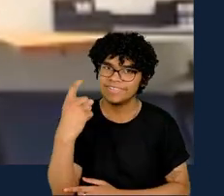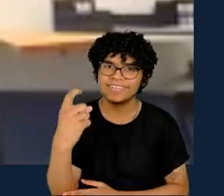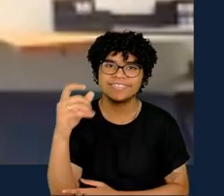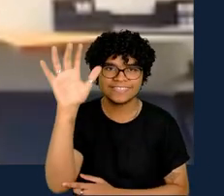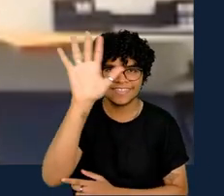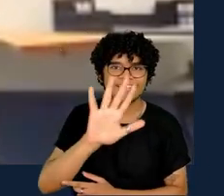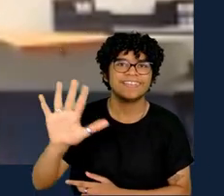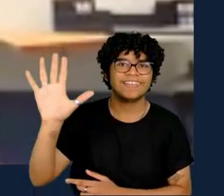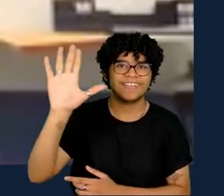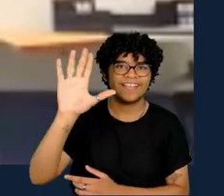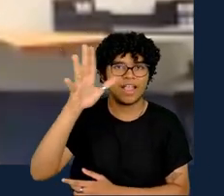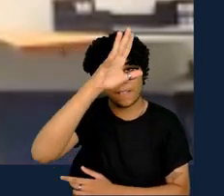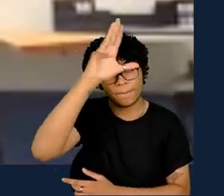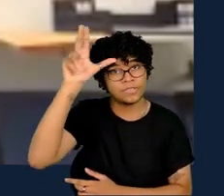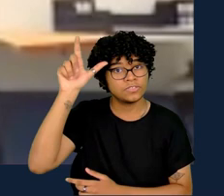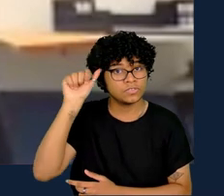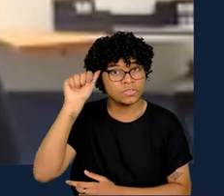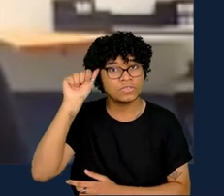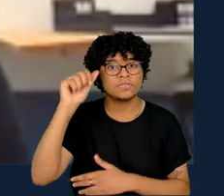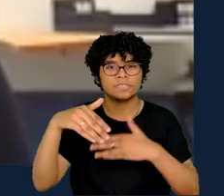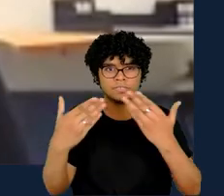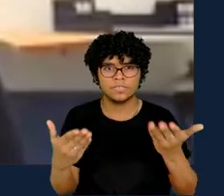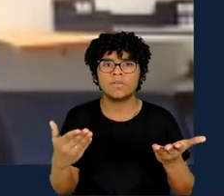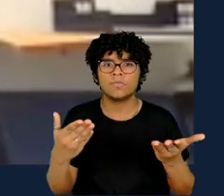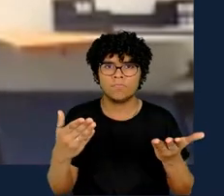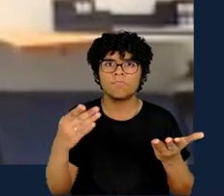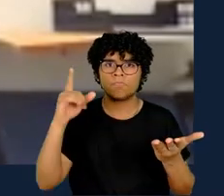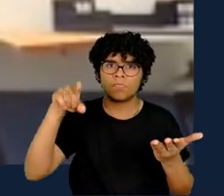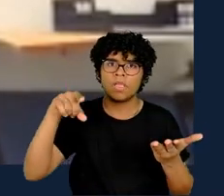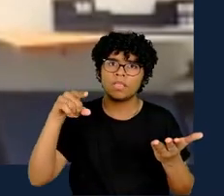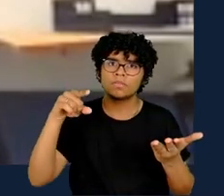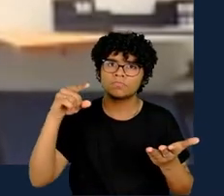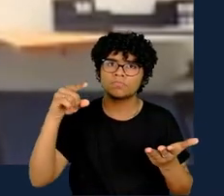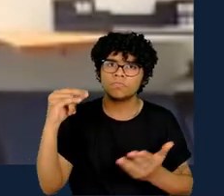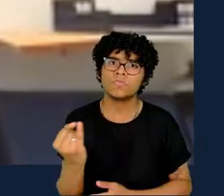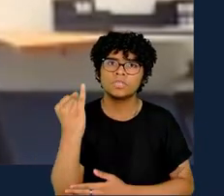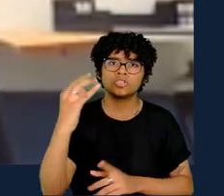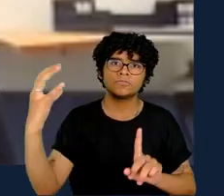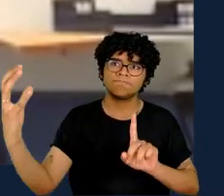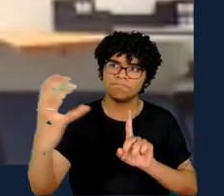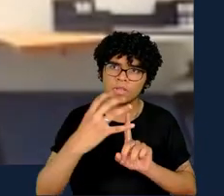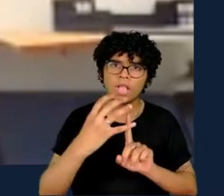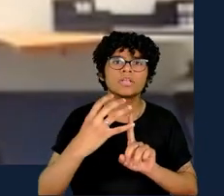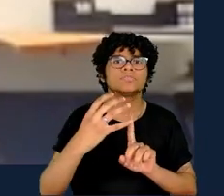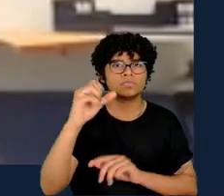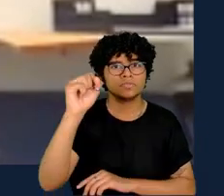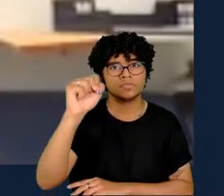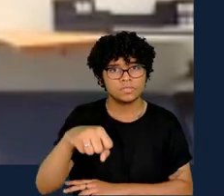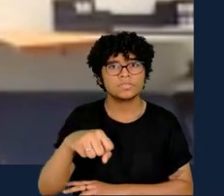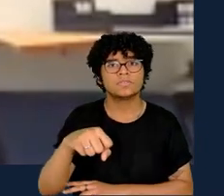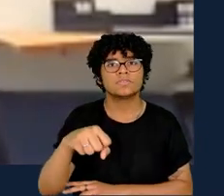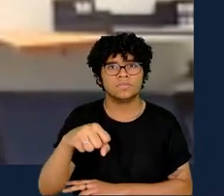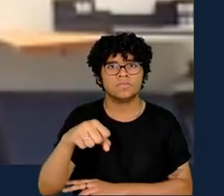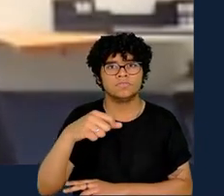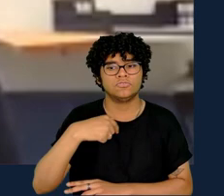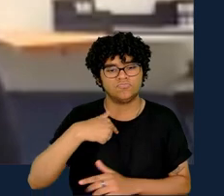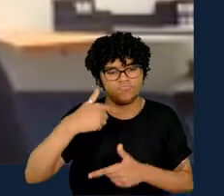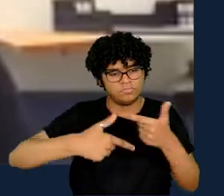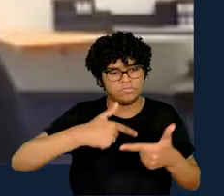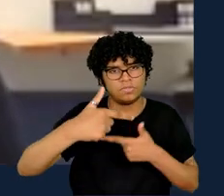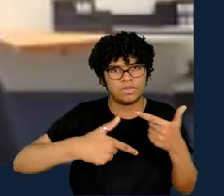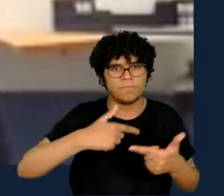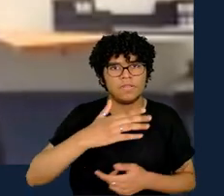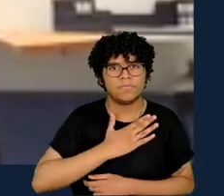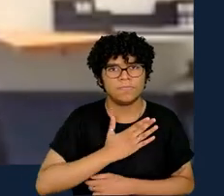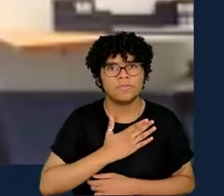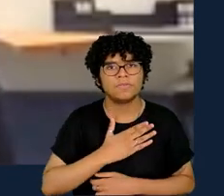mudança climática é um fator. É um impacto em cada uma das matérias nas quais eu trabalho. E